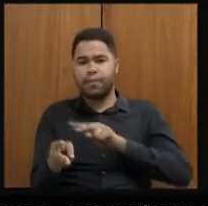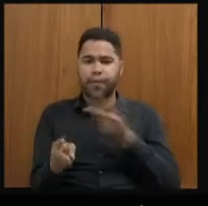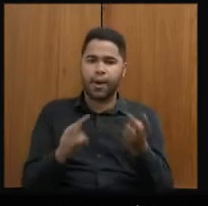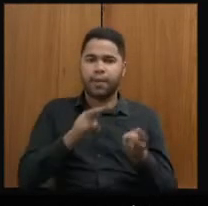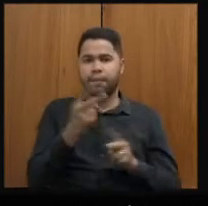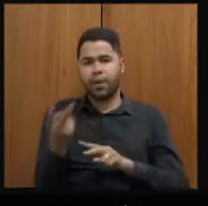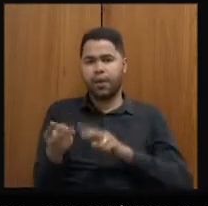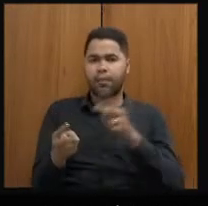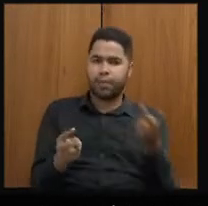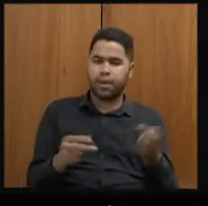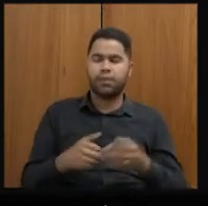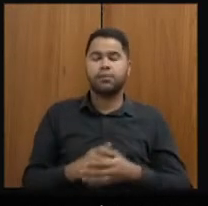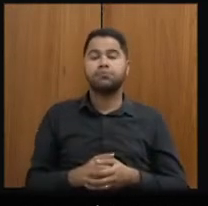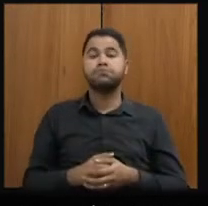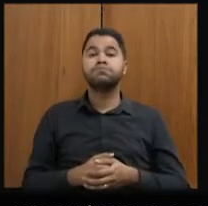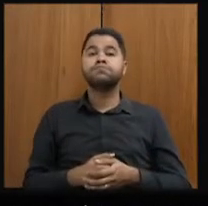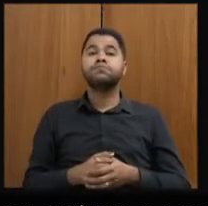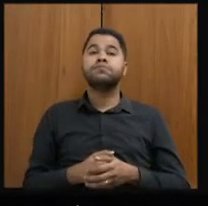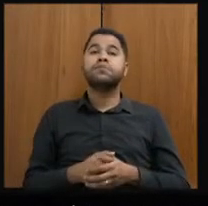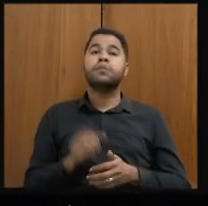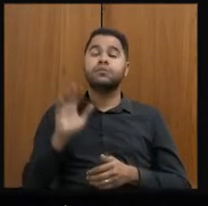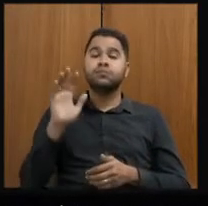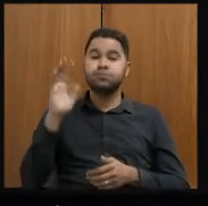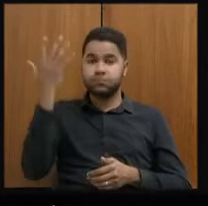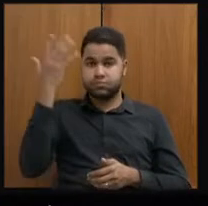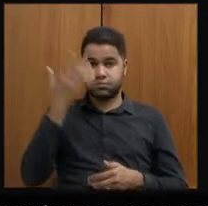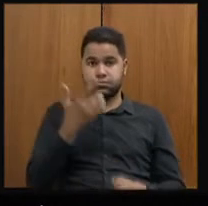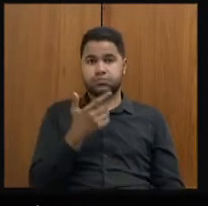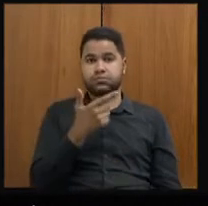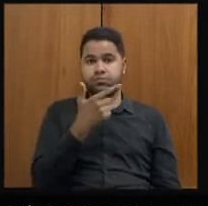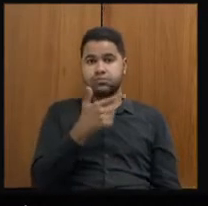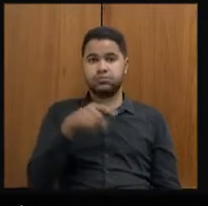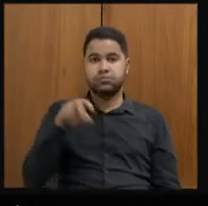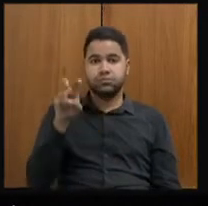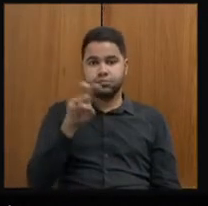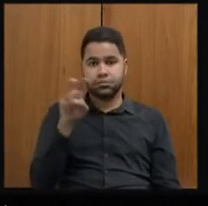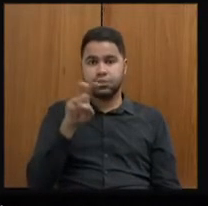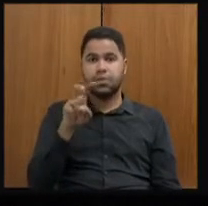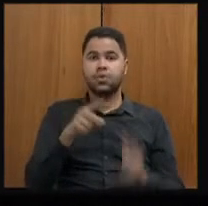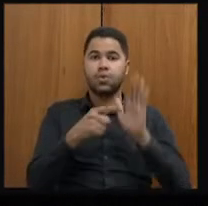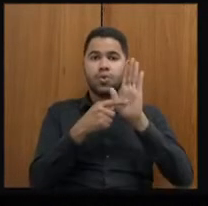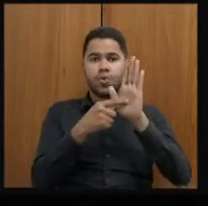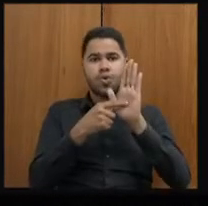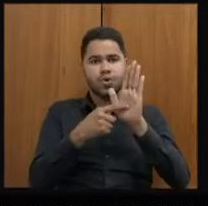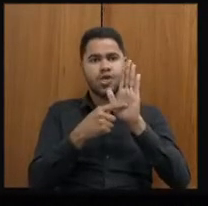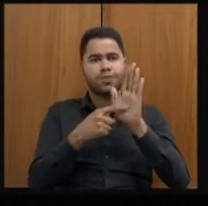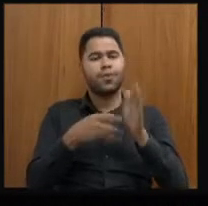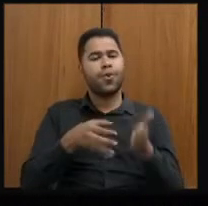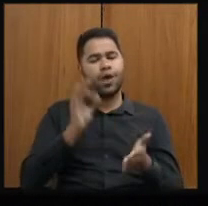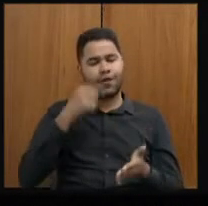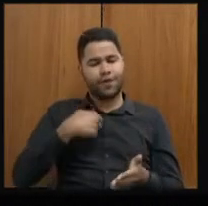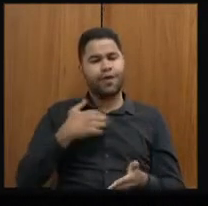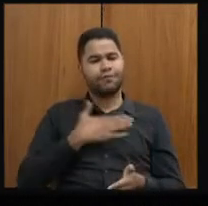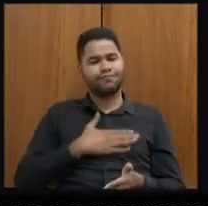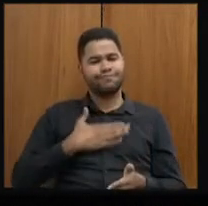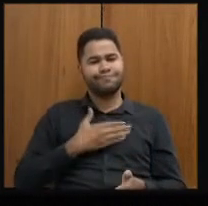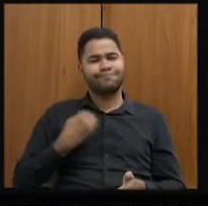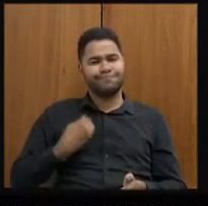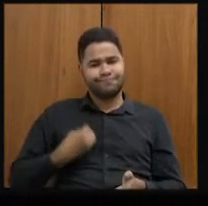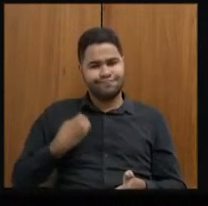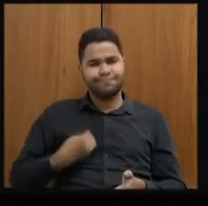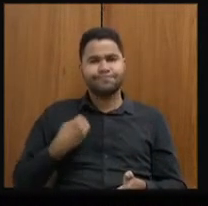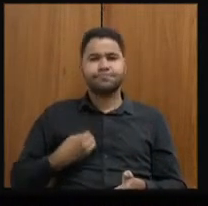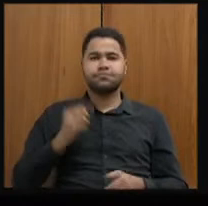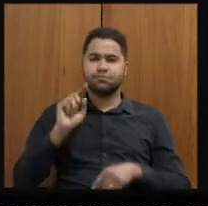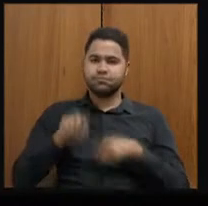e realizamos ainda a 25ª edição da Expo café essa eu tive o prazer de participar lá